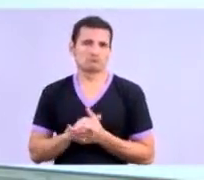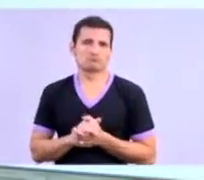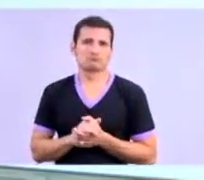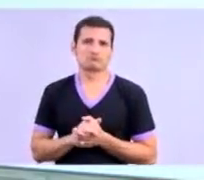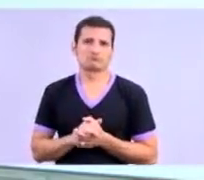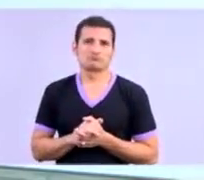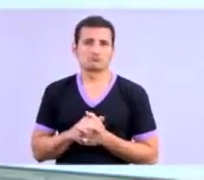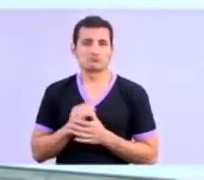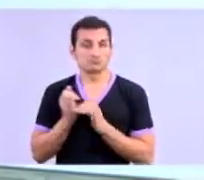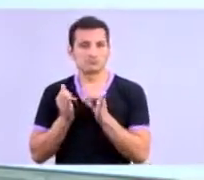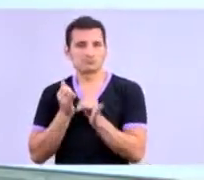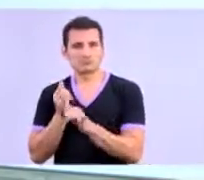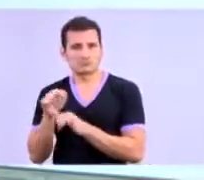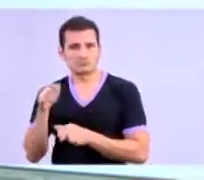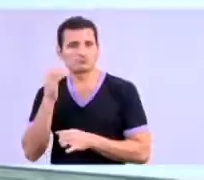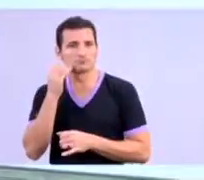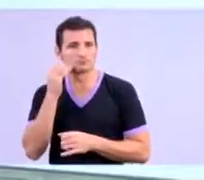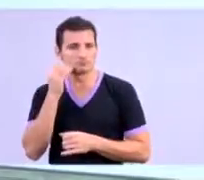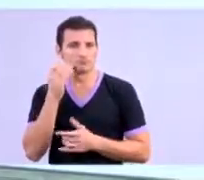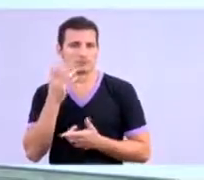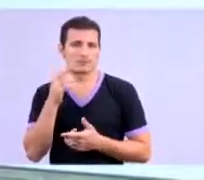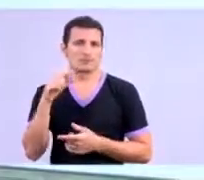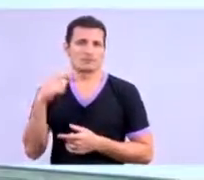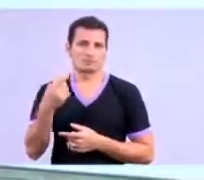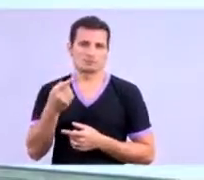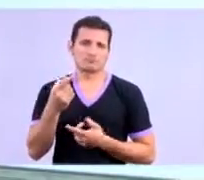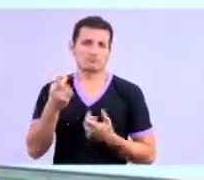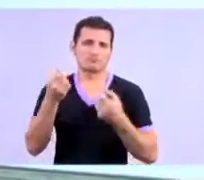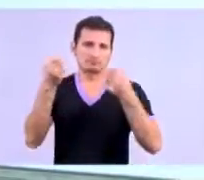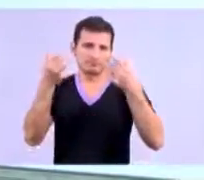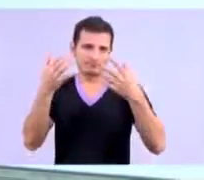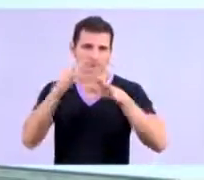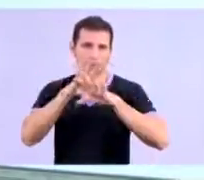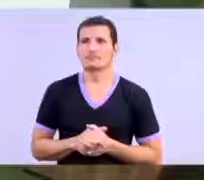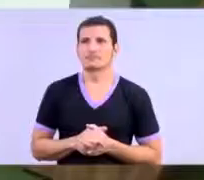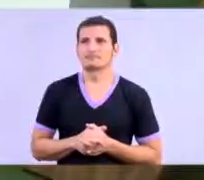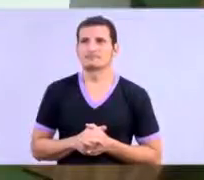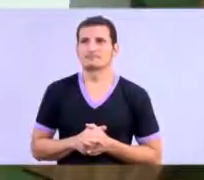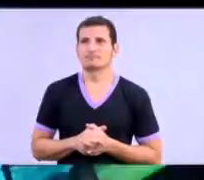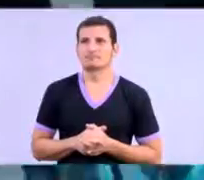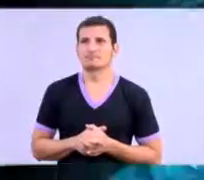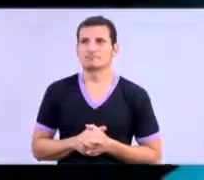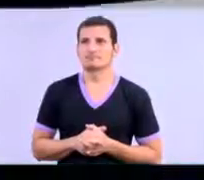link, mas a gente vai esclarecer as dúvidas na medida do possível.